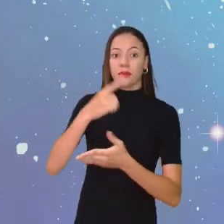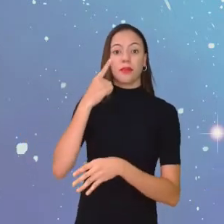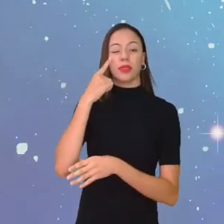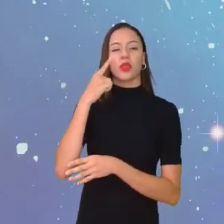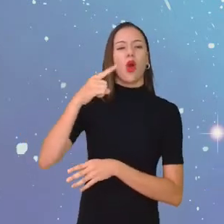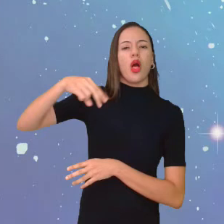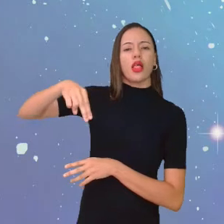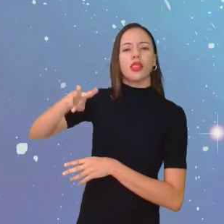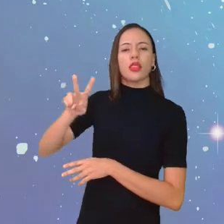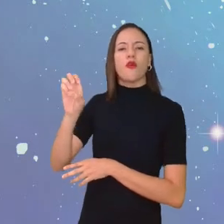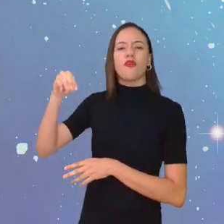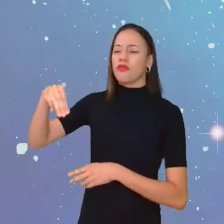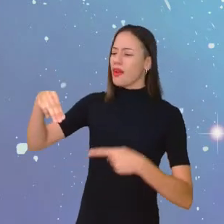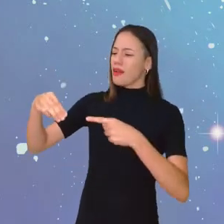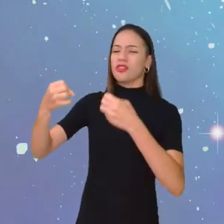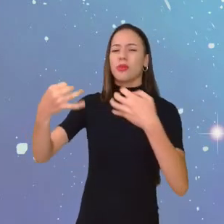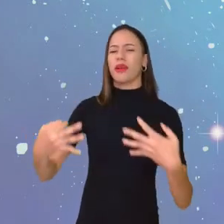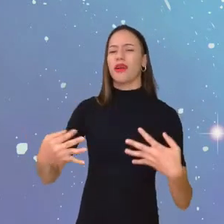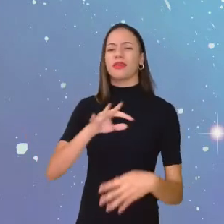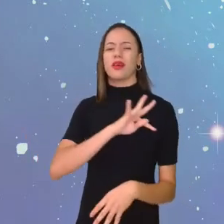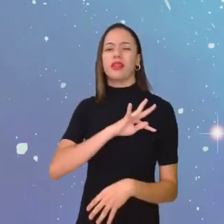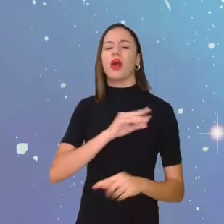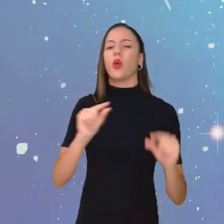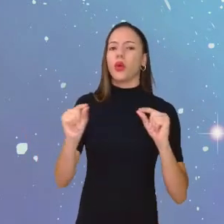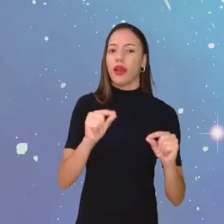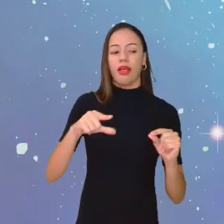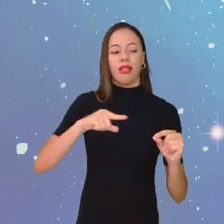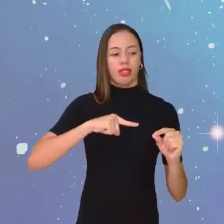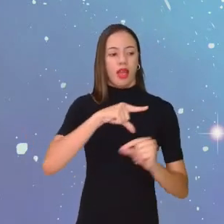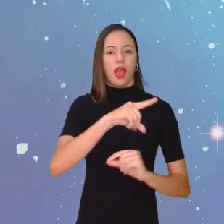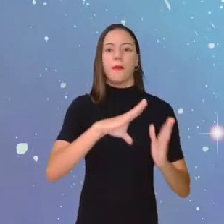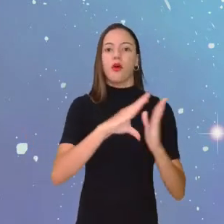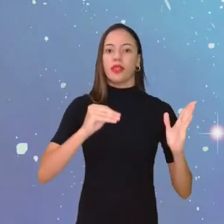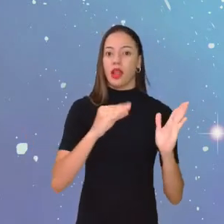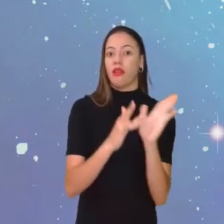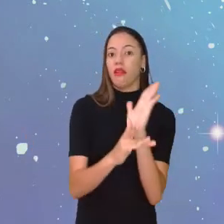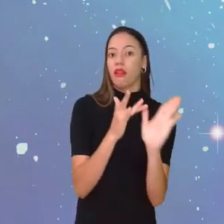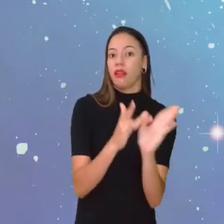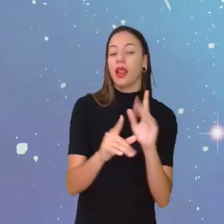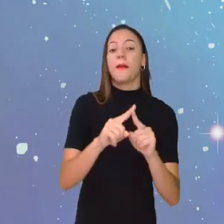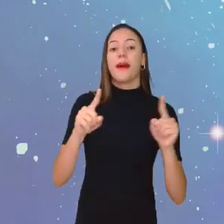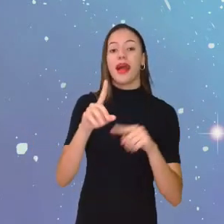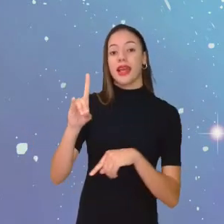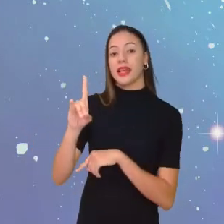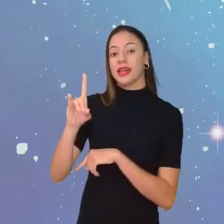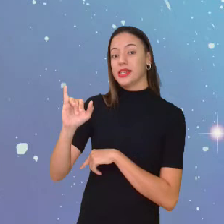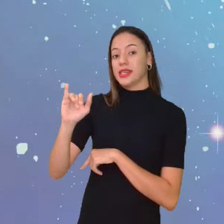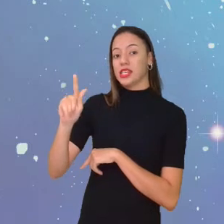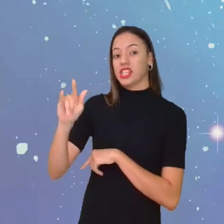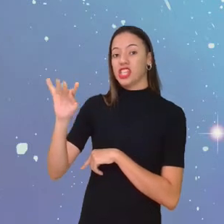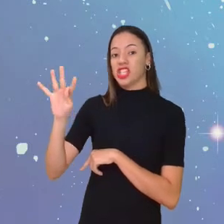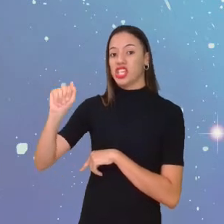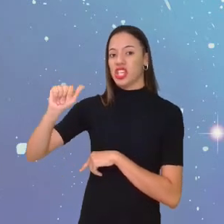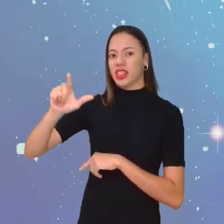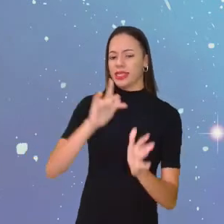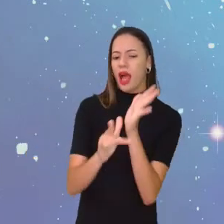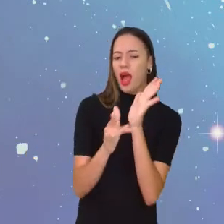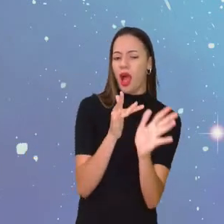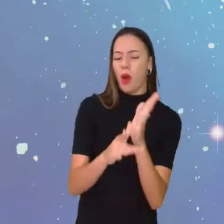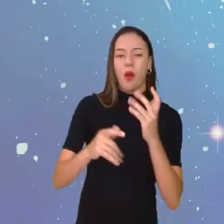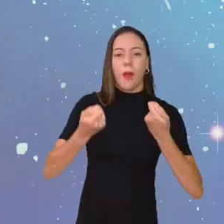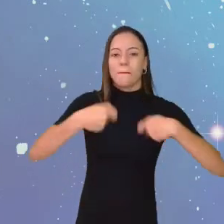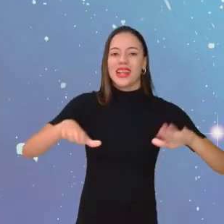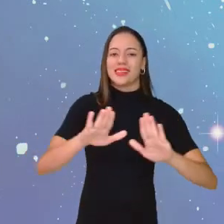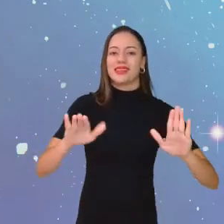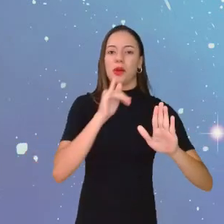explicação técnica é o seguinte, ele está no formato digital, só que esse digital dele aí não precisa estar mais numa mídia